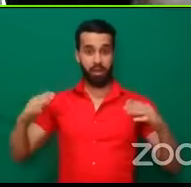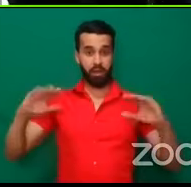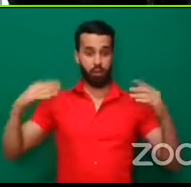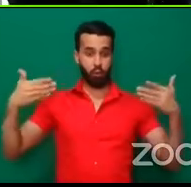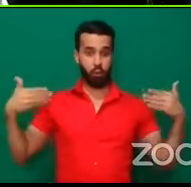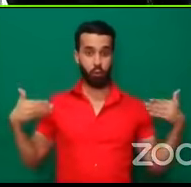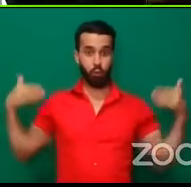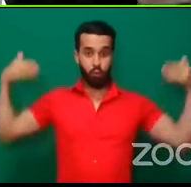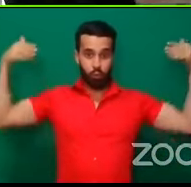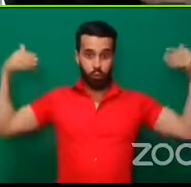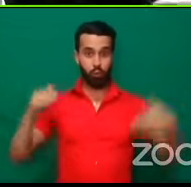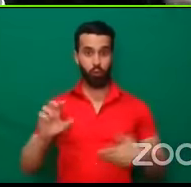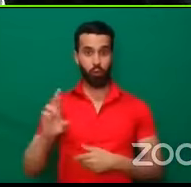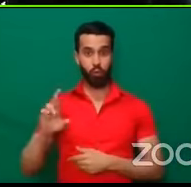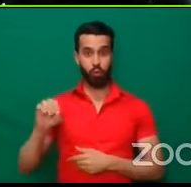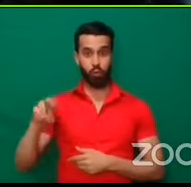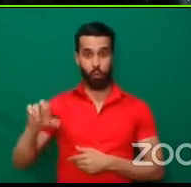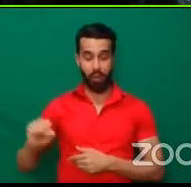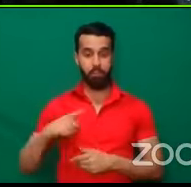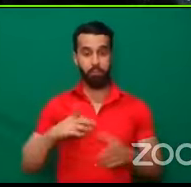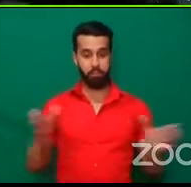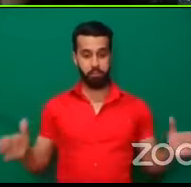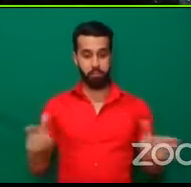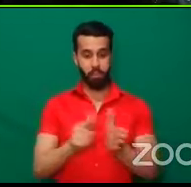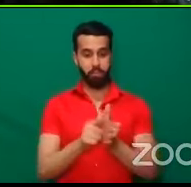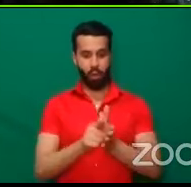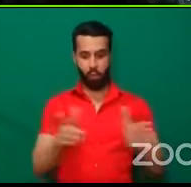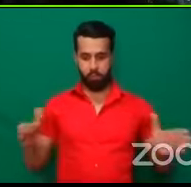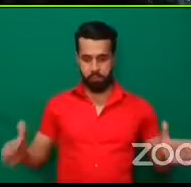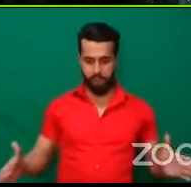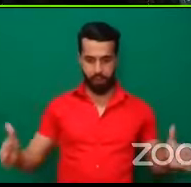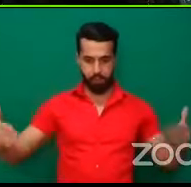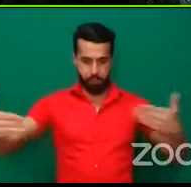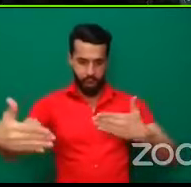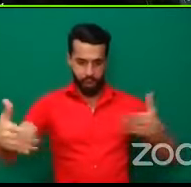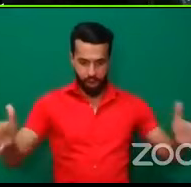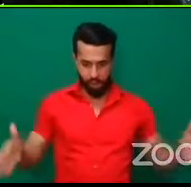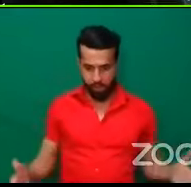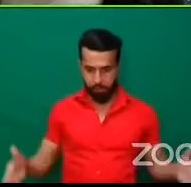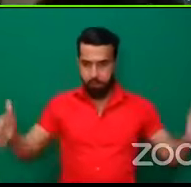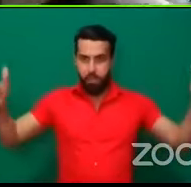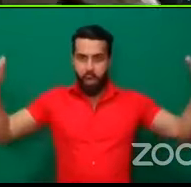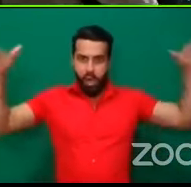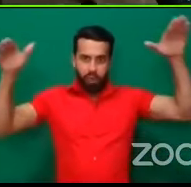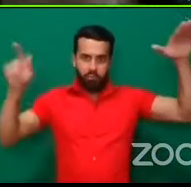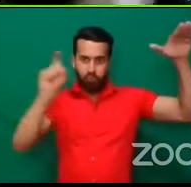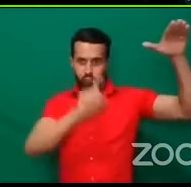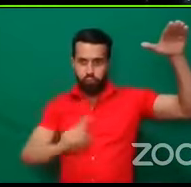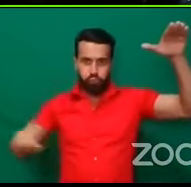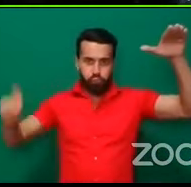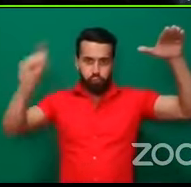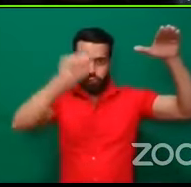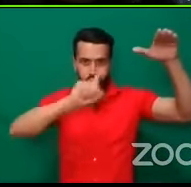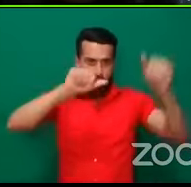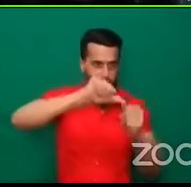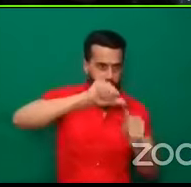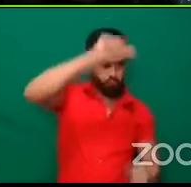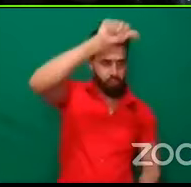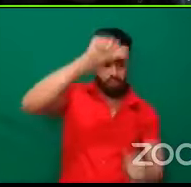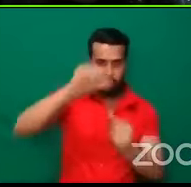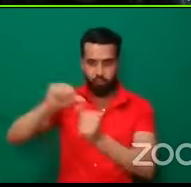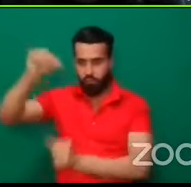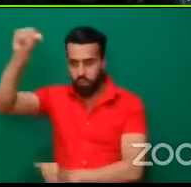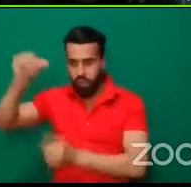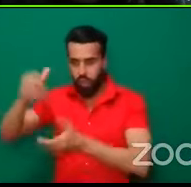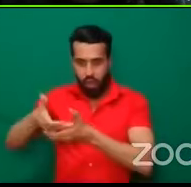E eu montei a máquina com caixa de papelão, spray, fita, o canhão no braço, né? Fui fazendo,